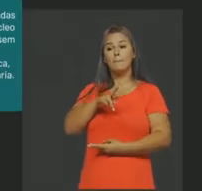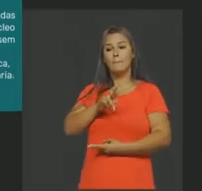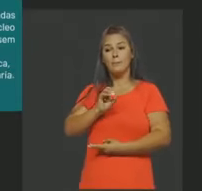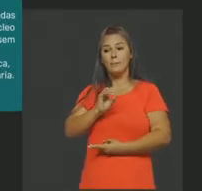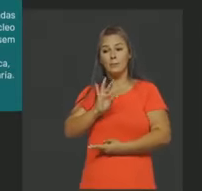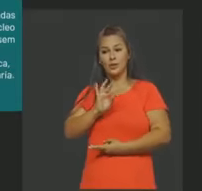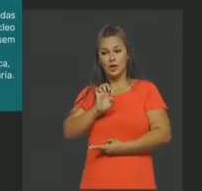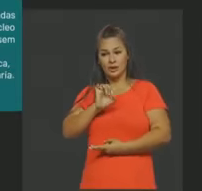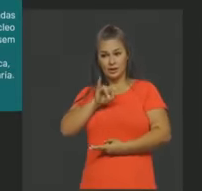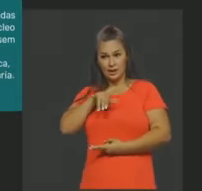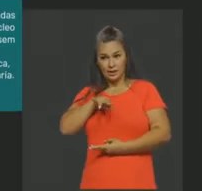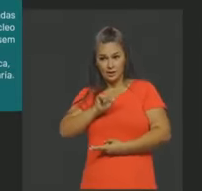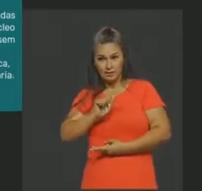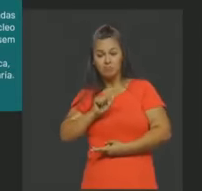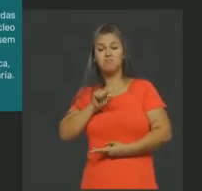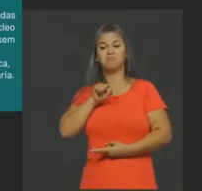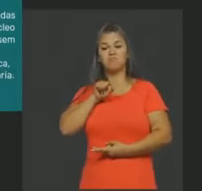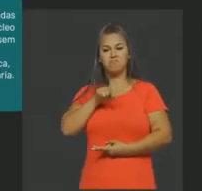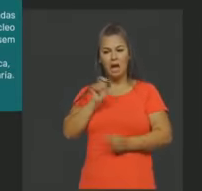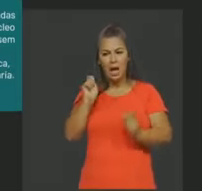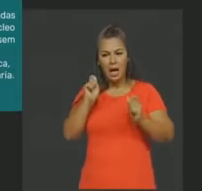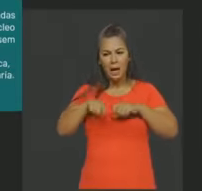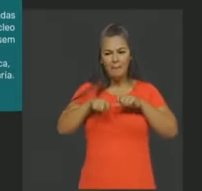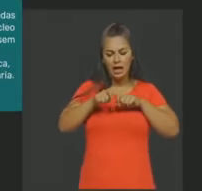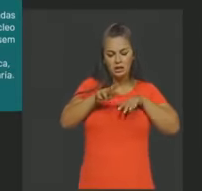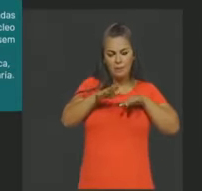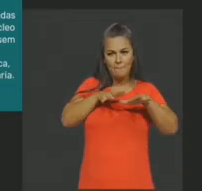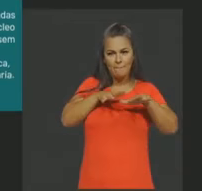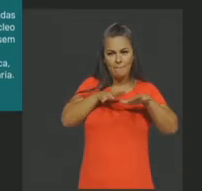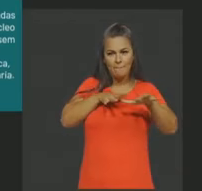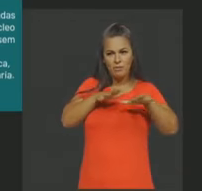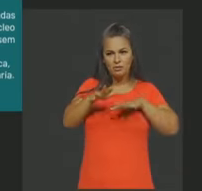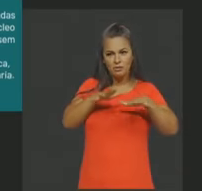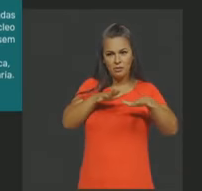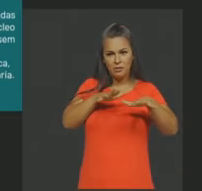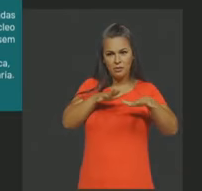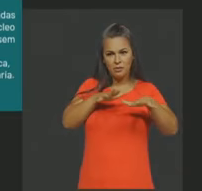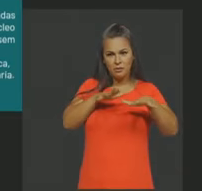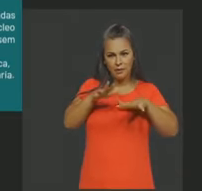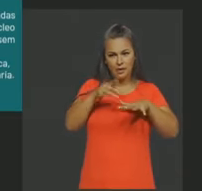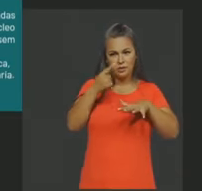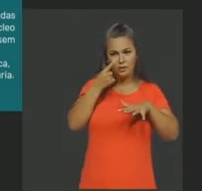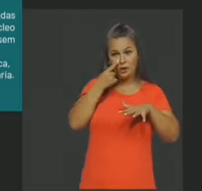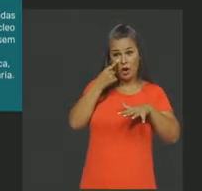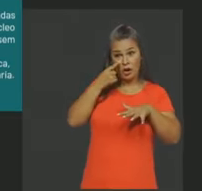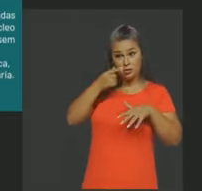a contração. Elas são cilíndricas, né, parecendo um tubinho,